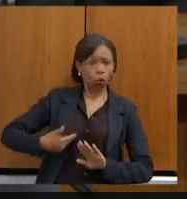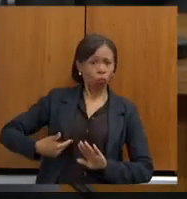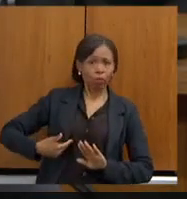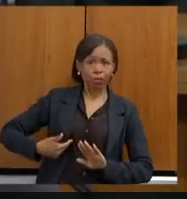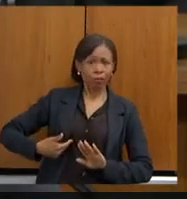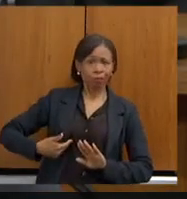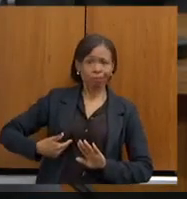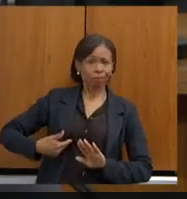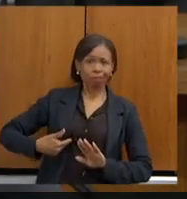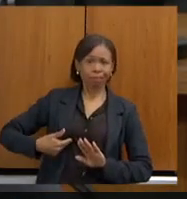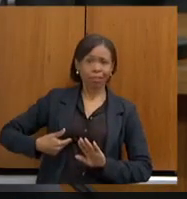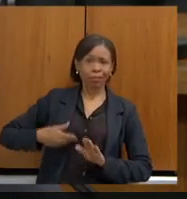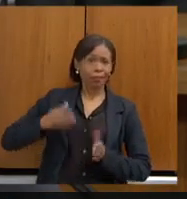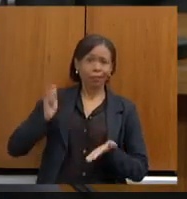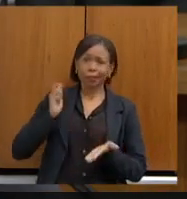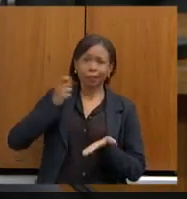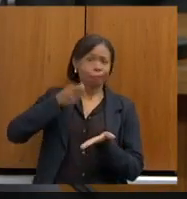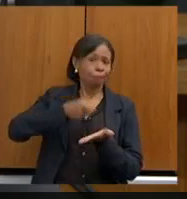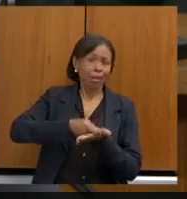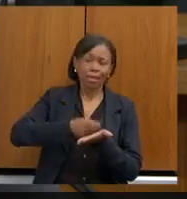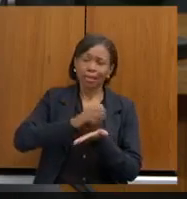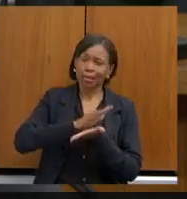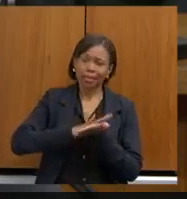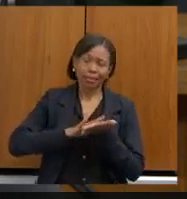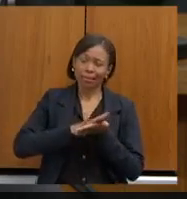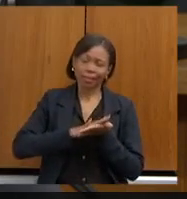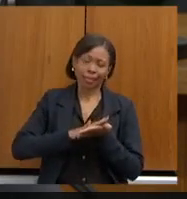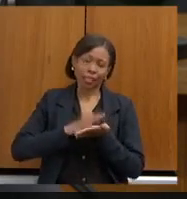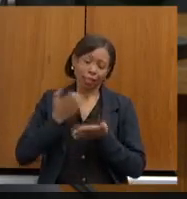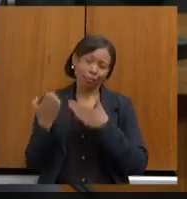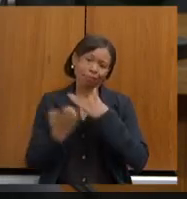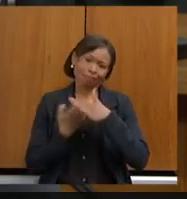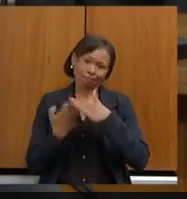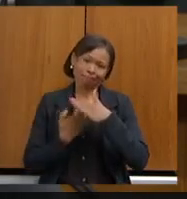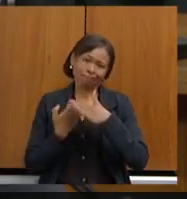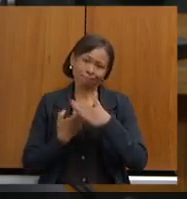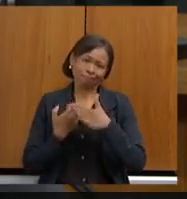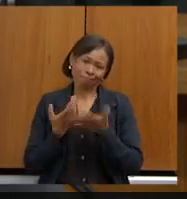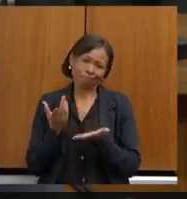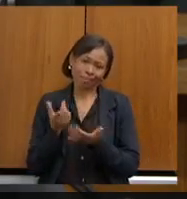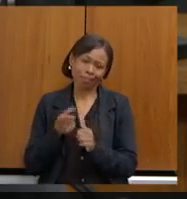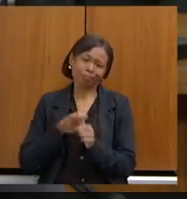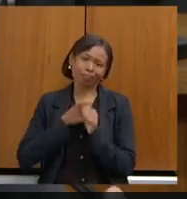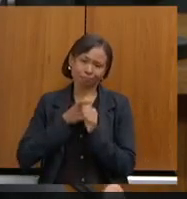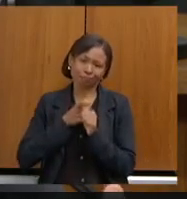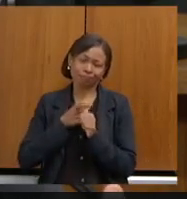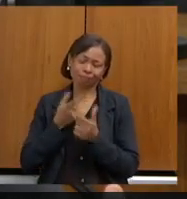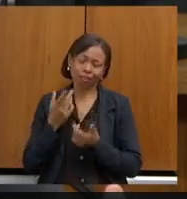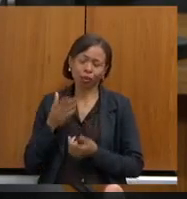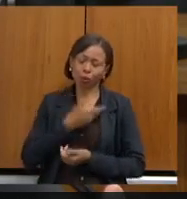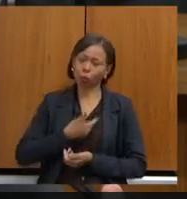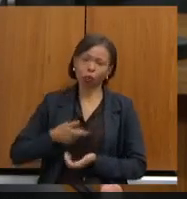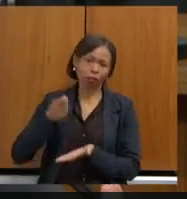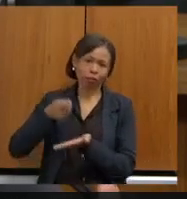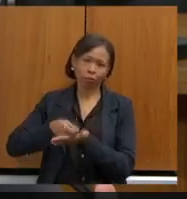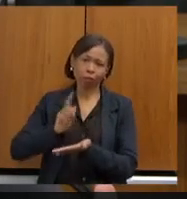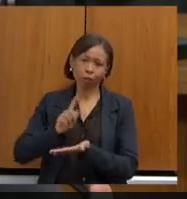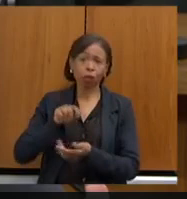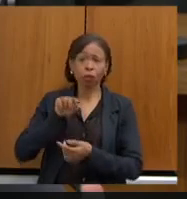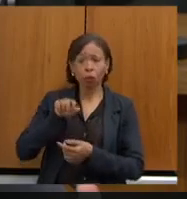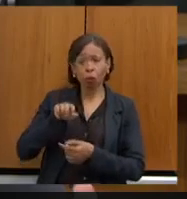direito da empresa e Estavam todos e estavam os em operação o que